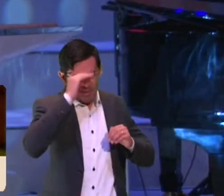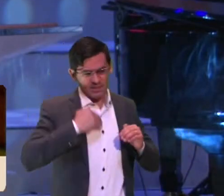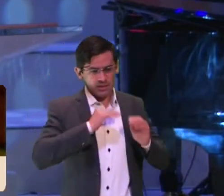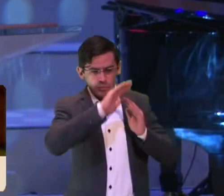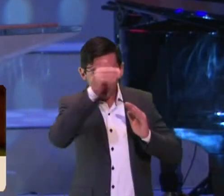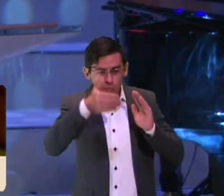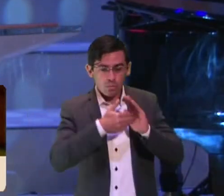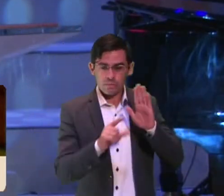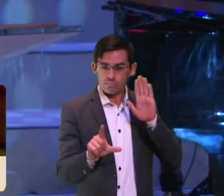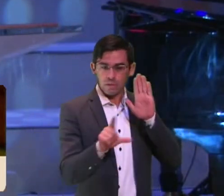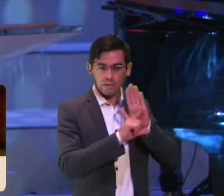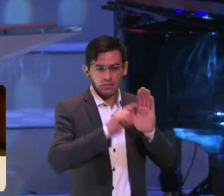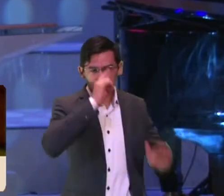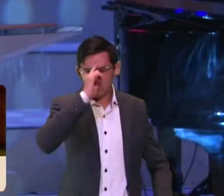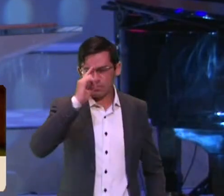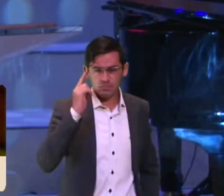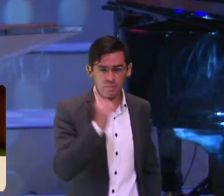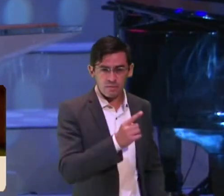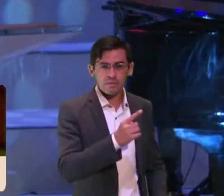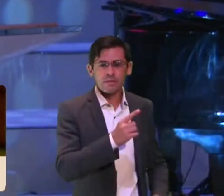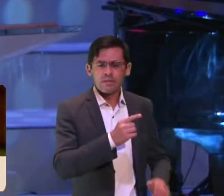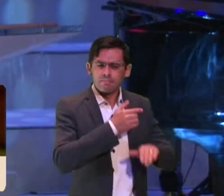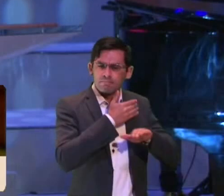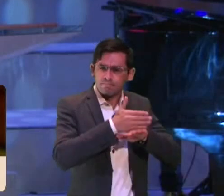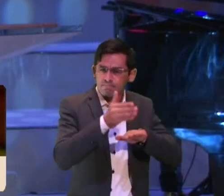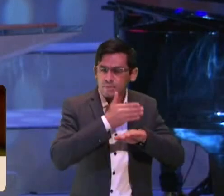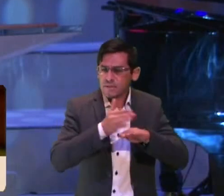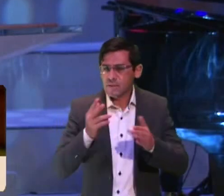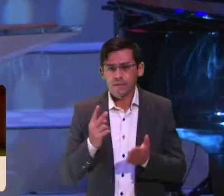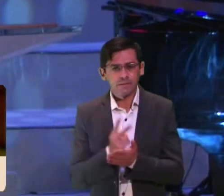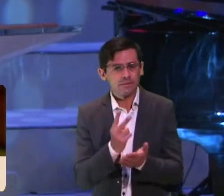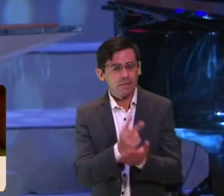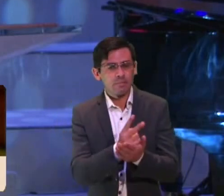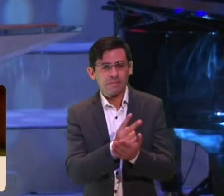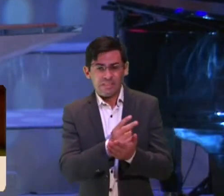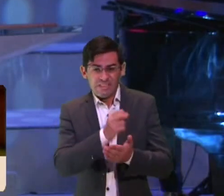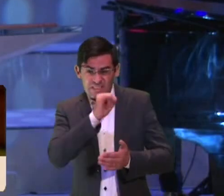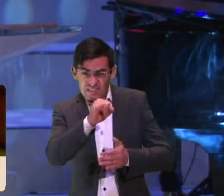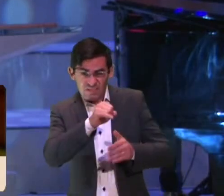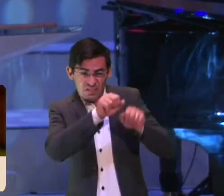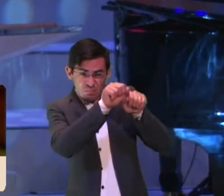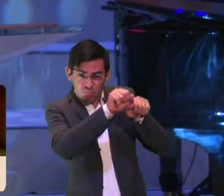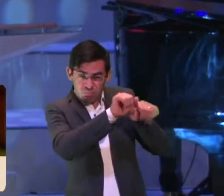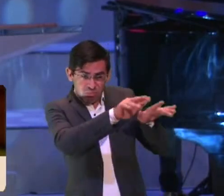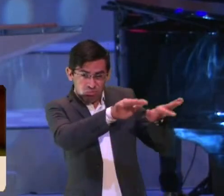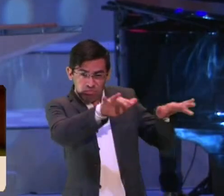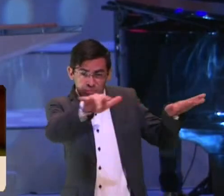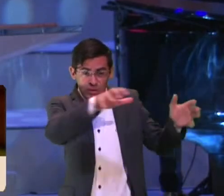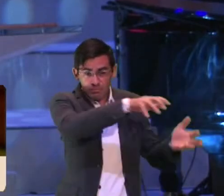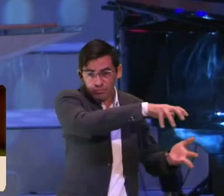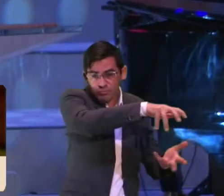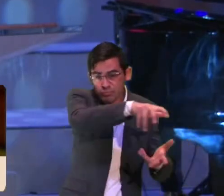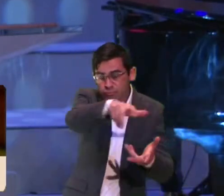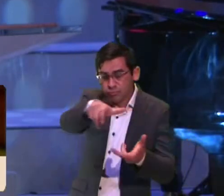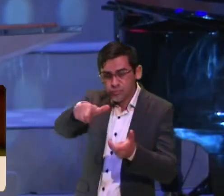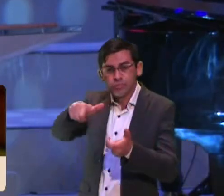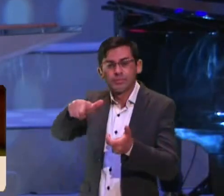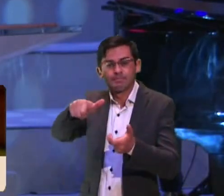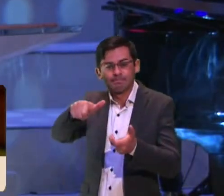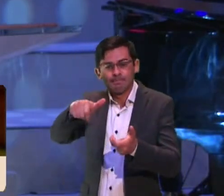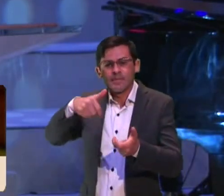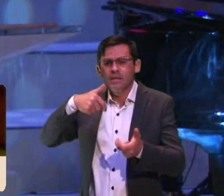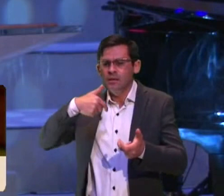meus mandamentos e os puserem em prática, mesmo que vocês estejam espalhados pelos lugares